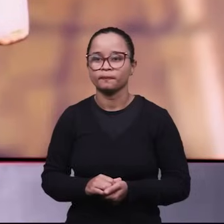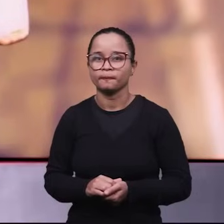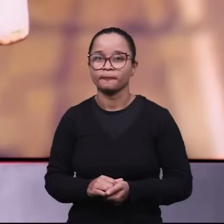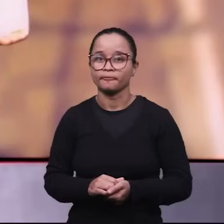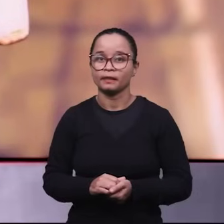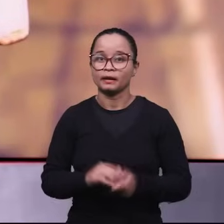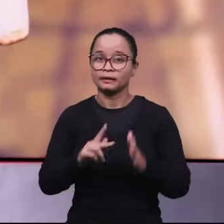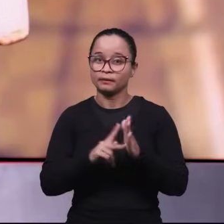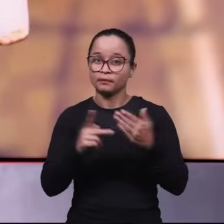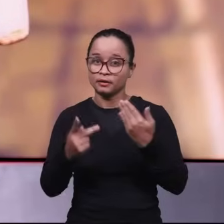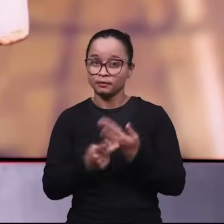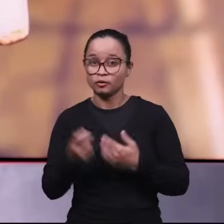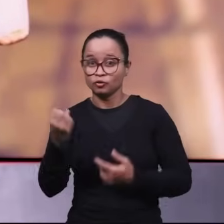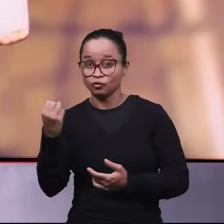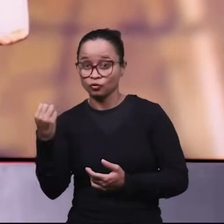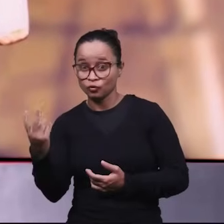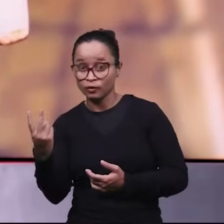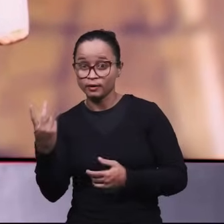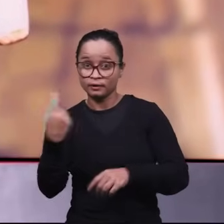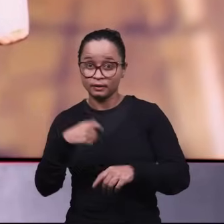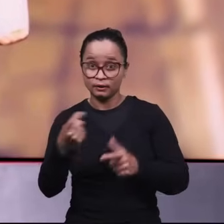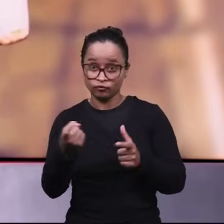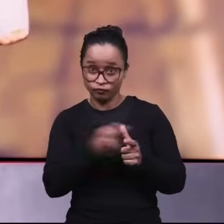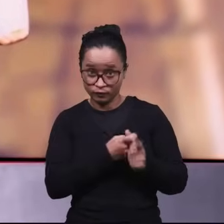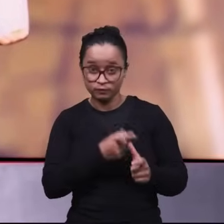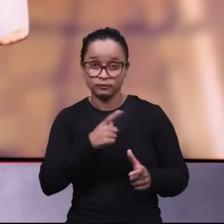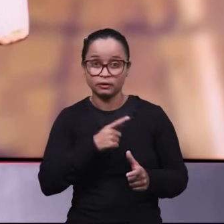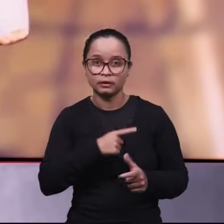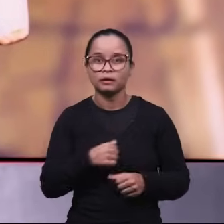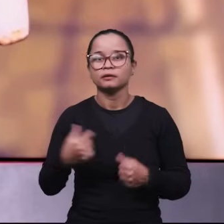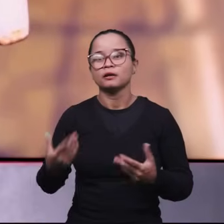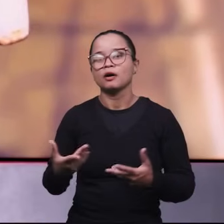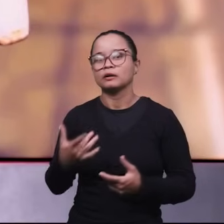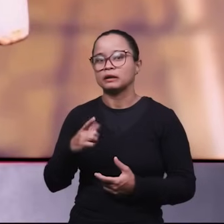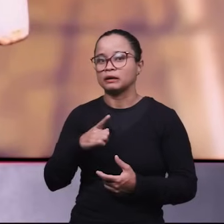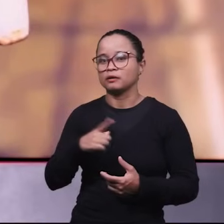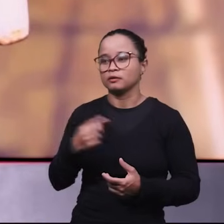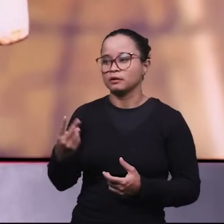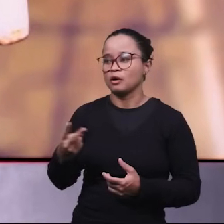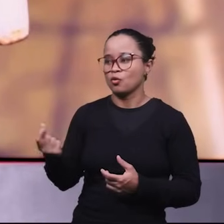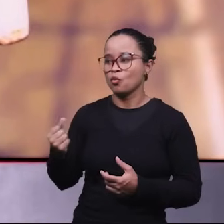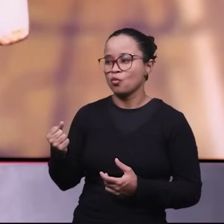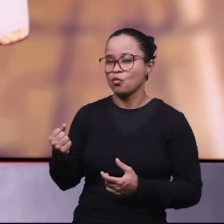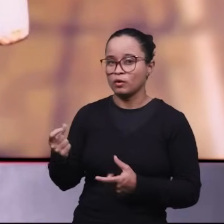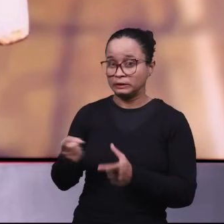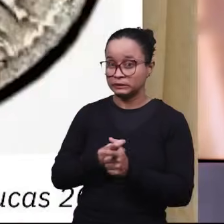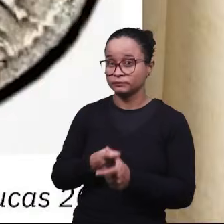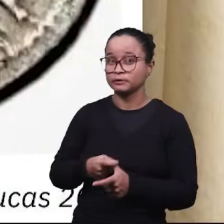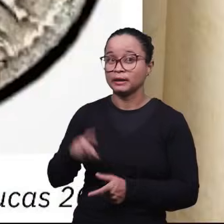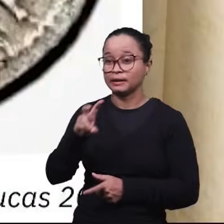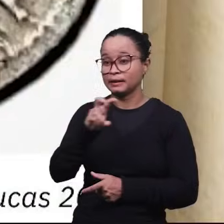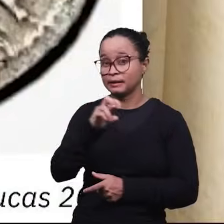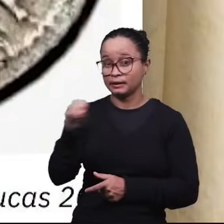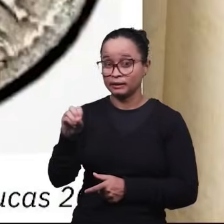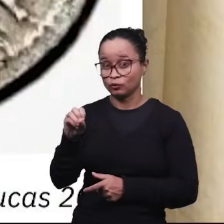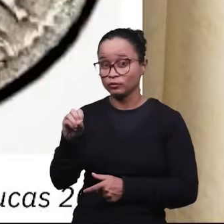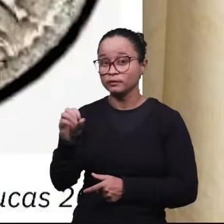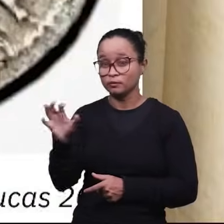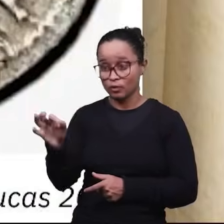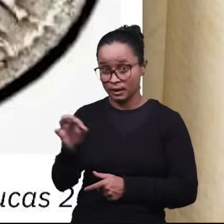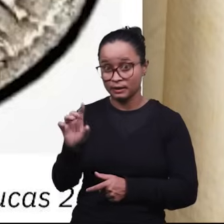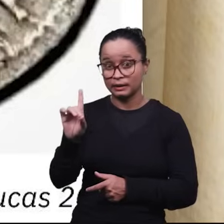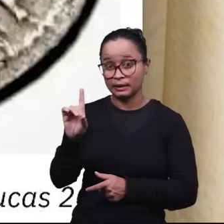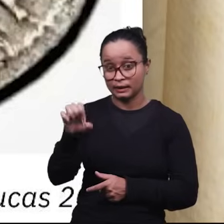devedores. Certo credor tinha 2 devedores. Um lhe devia 500 denários e o outro